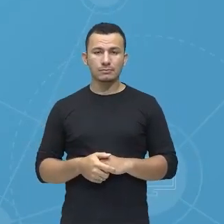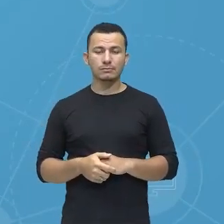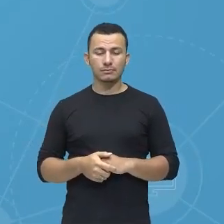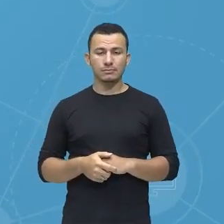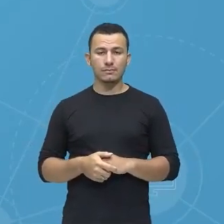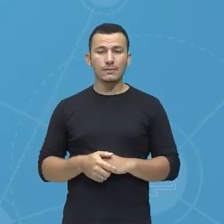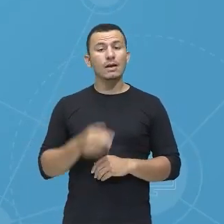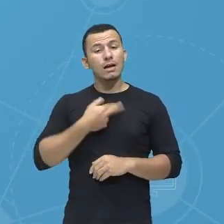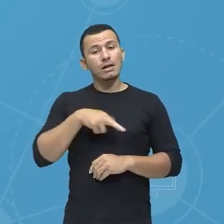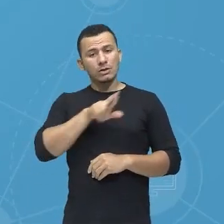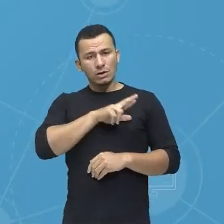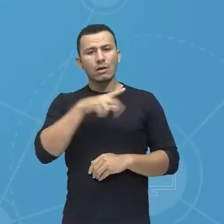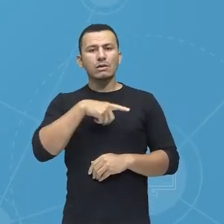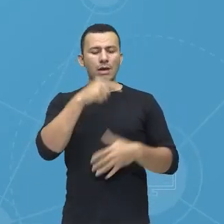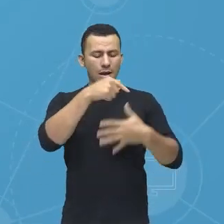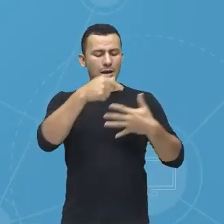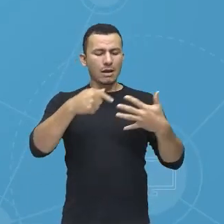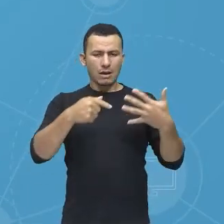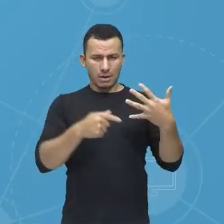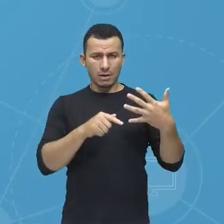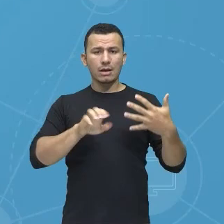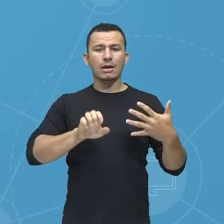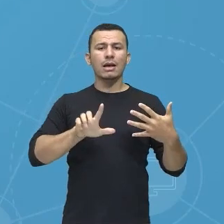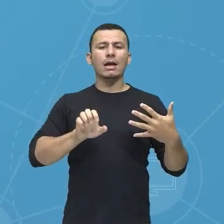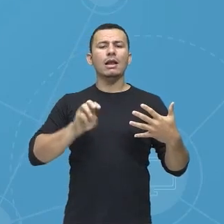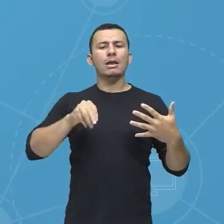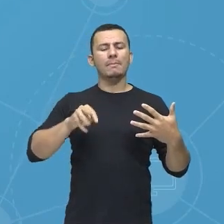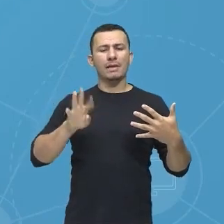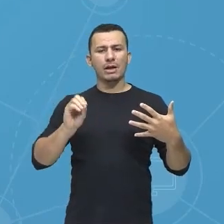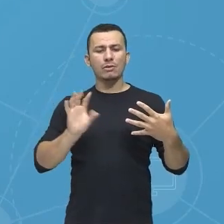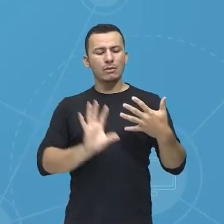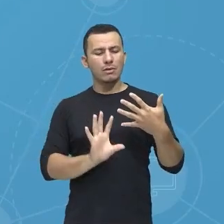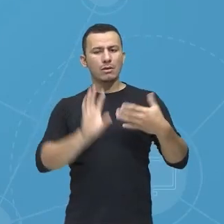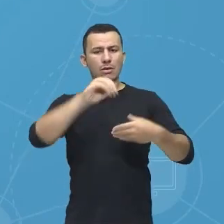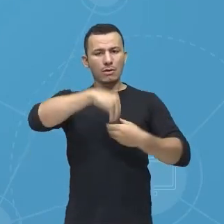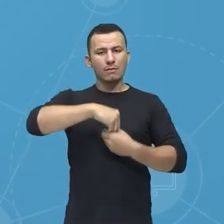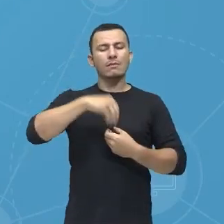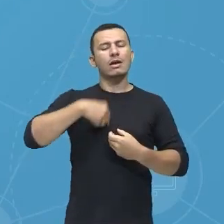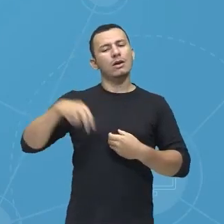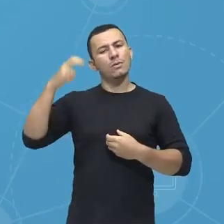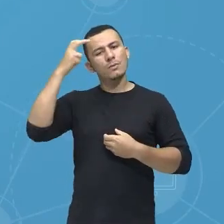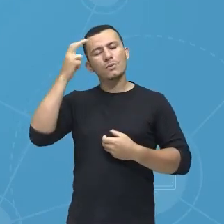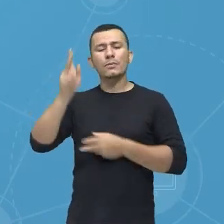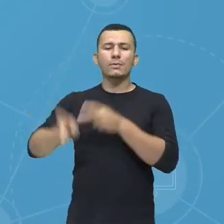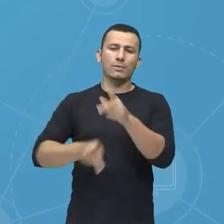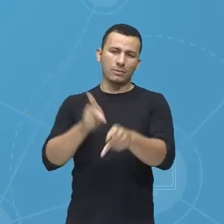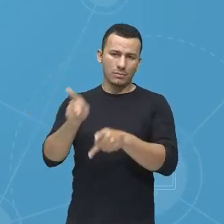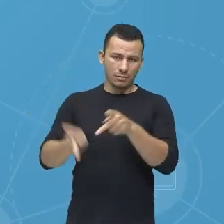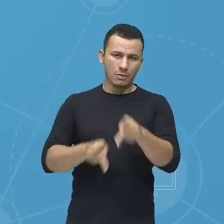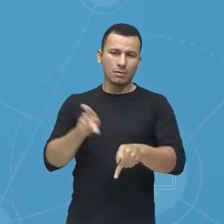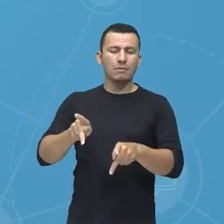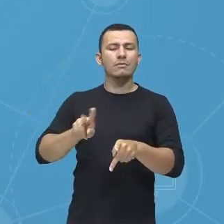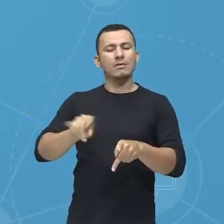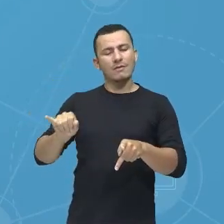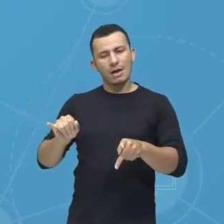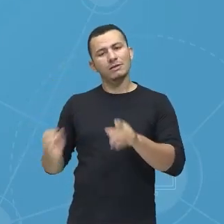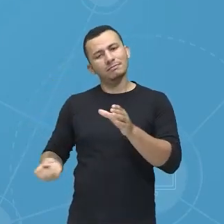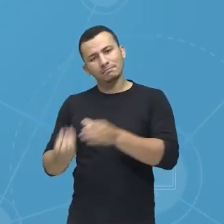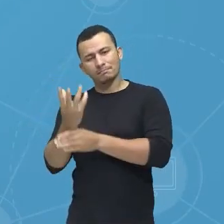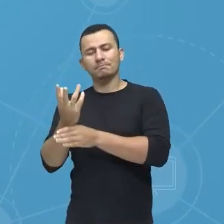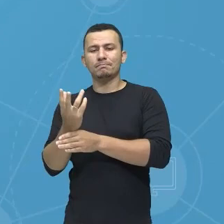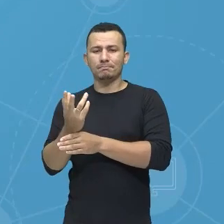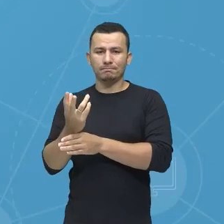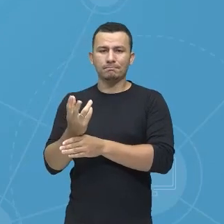elementos da religião se tornam na cultura de um povo. Se constituem elementos culturais de